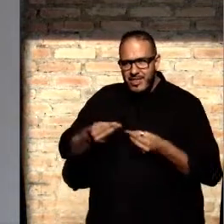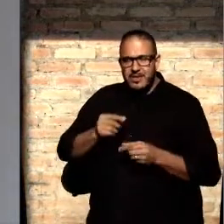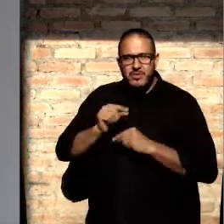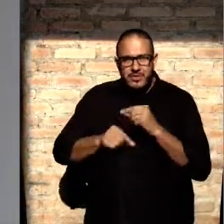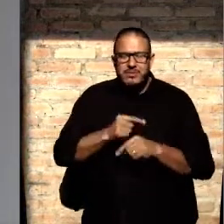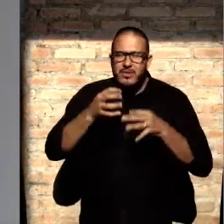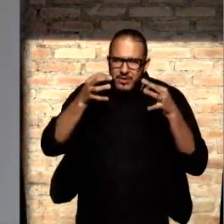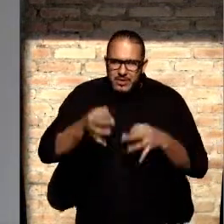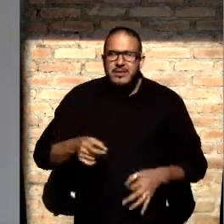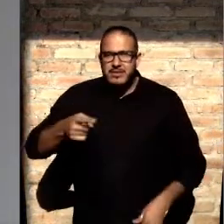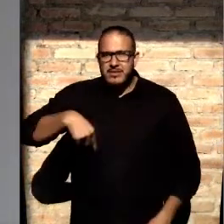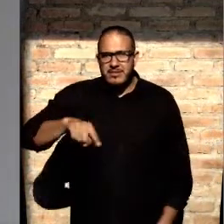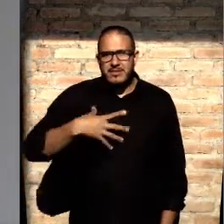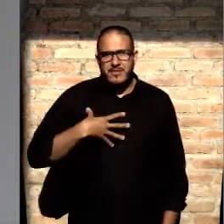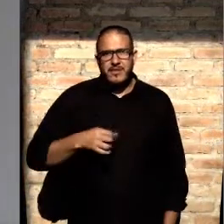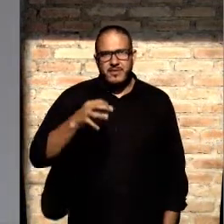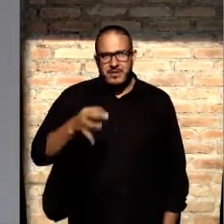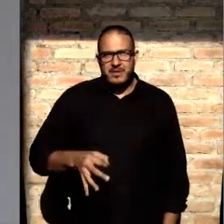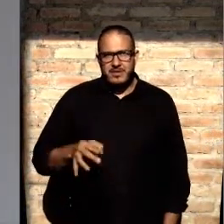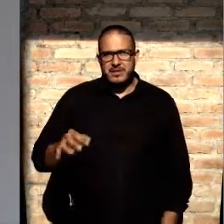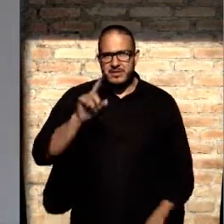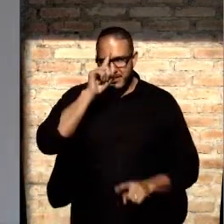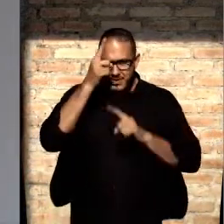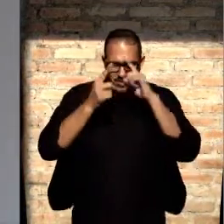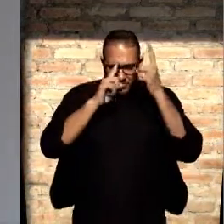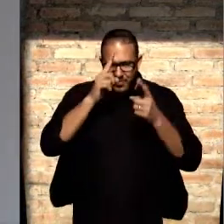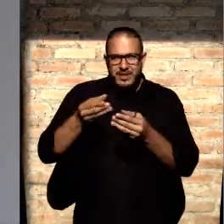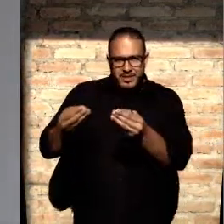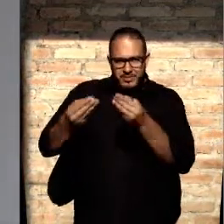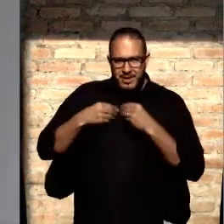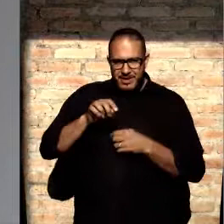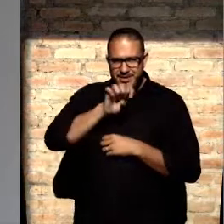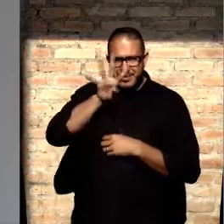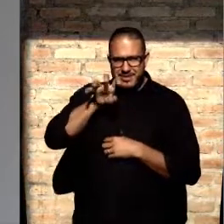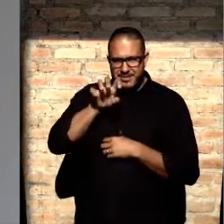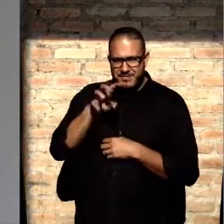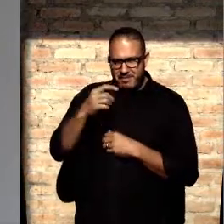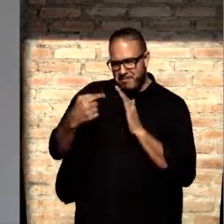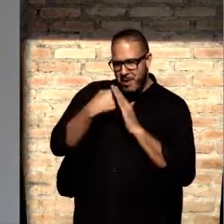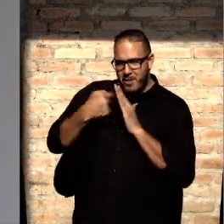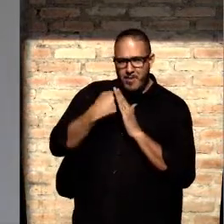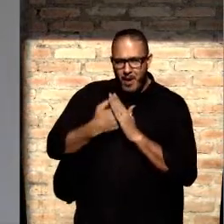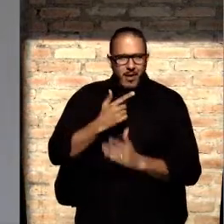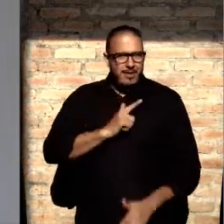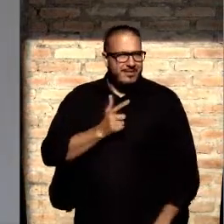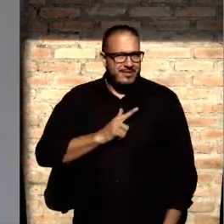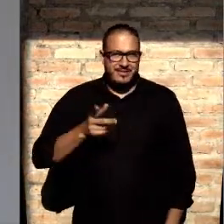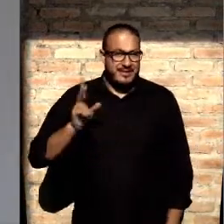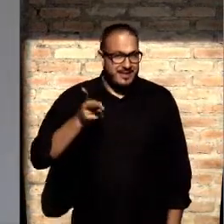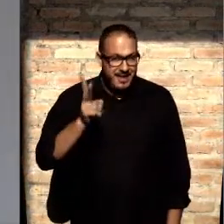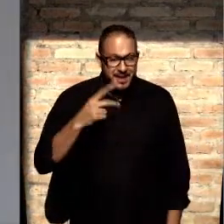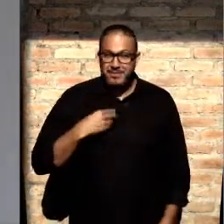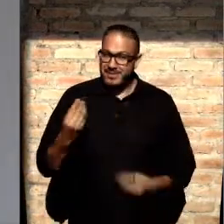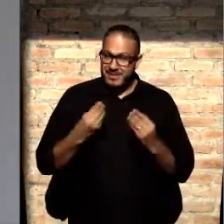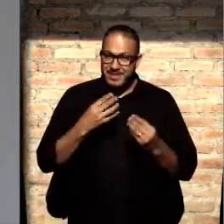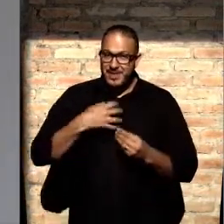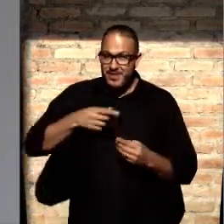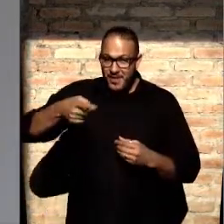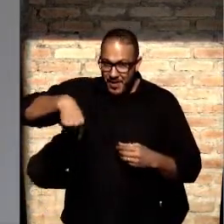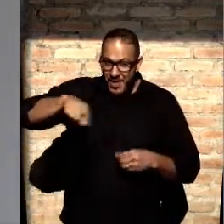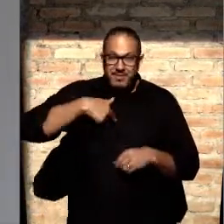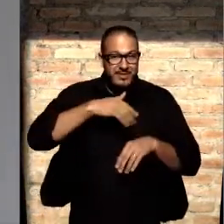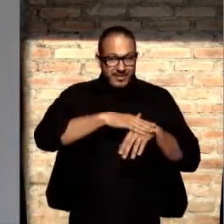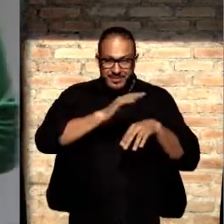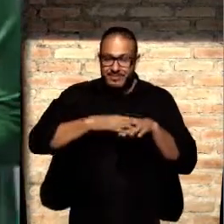que é certa que eles vão nos dá é dúvidas e questionamentos e foi através desses questionamentos